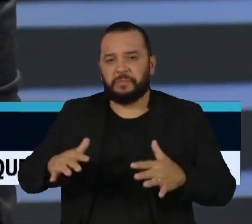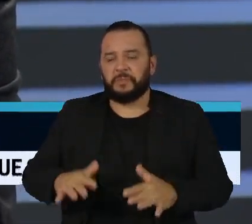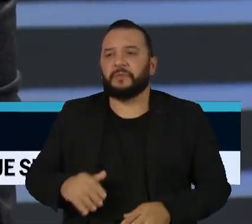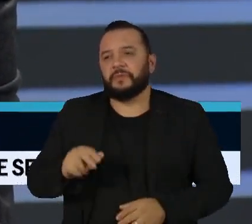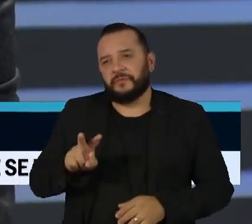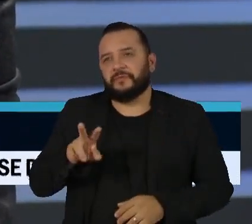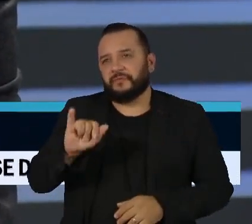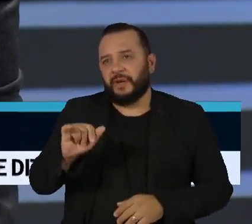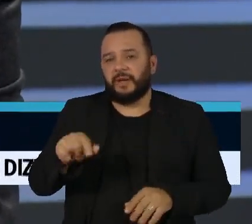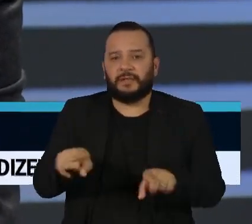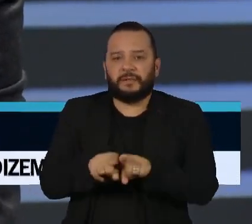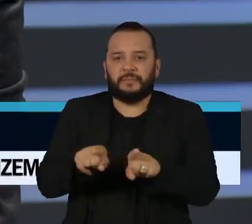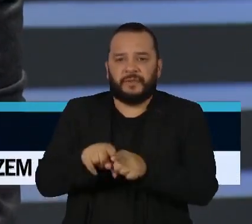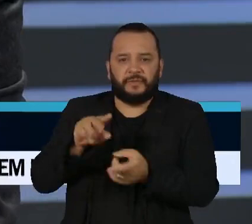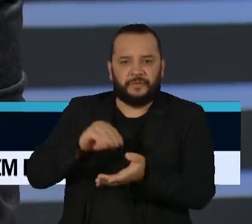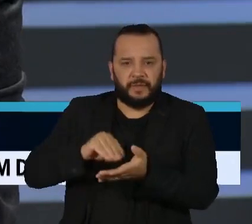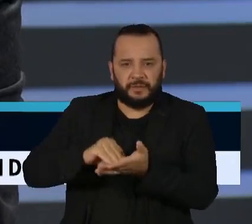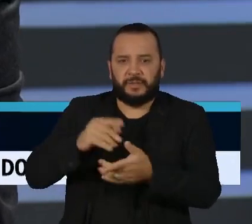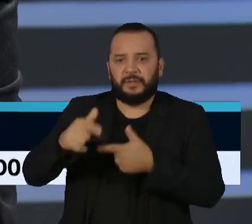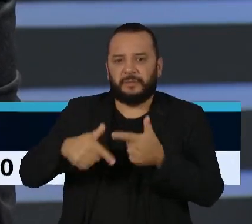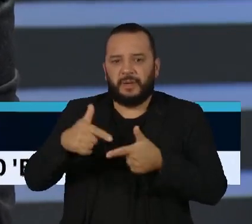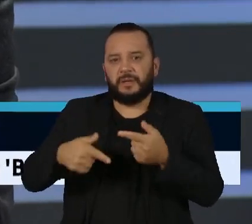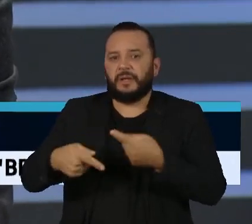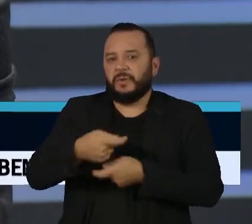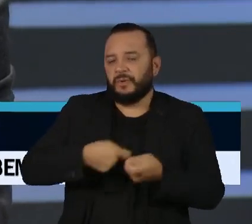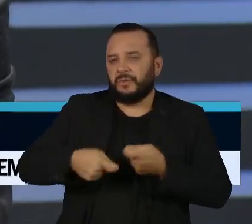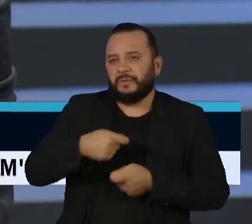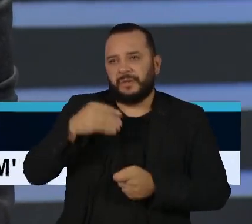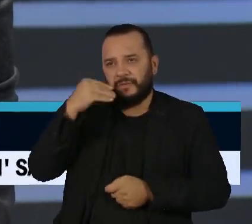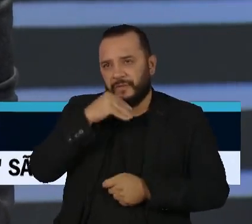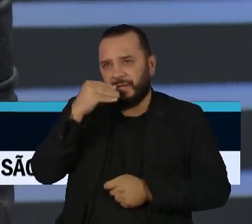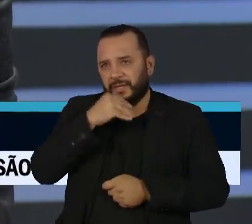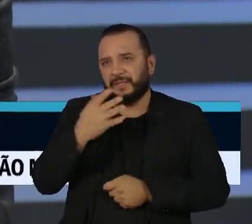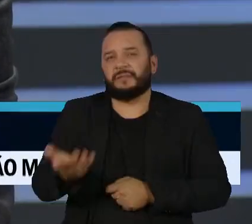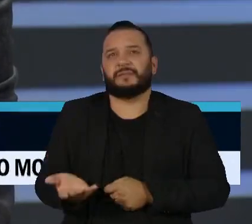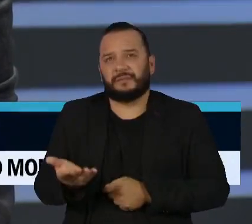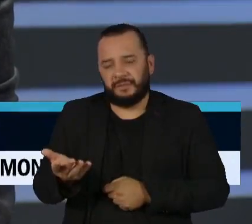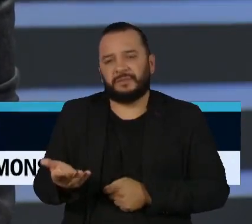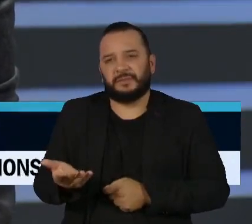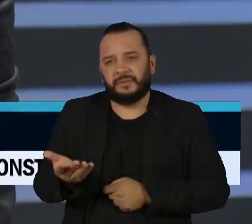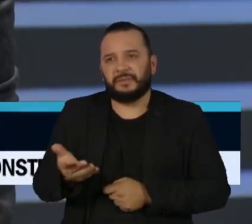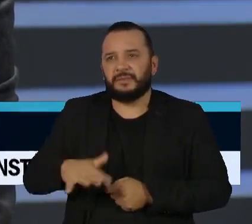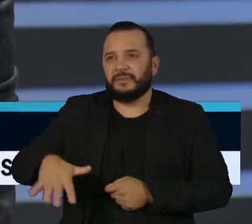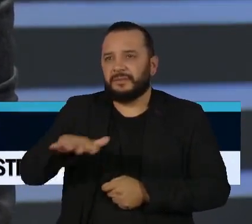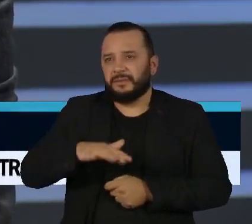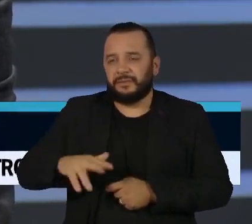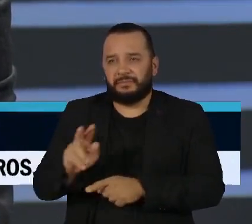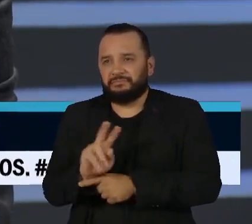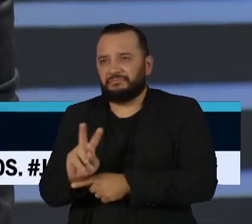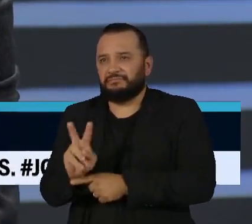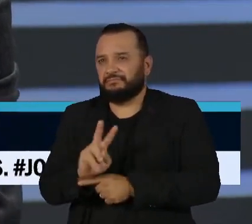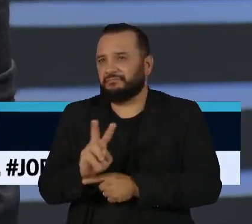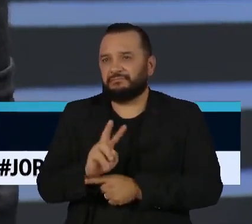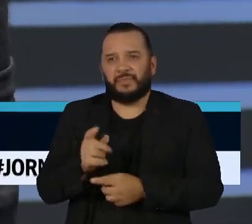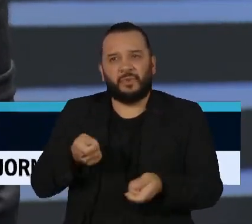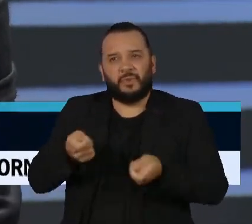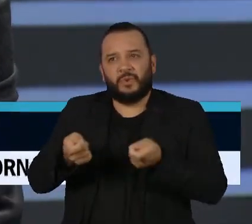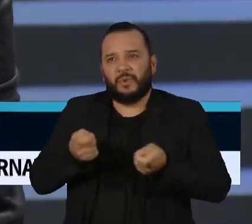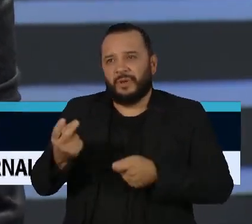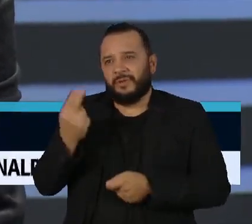de emprego economia fraca e a segurança pública na situação absolutamente incontrolável